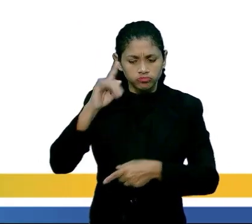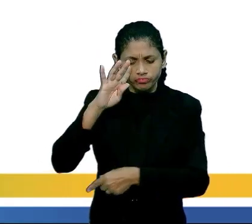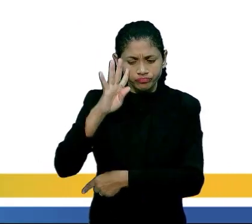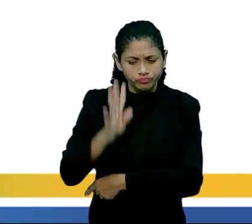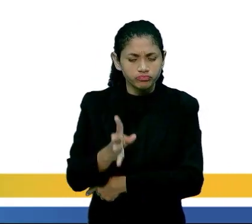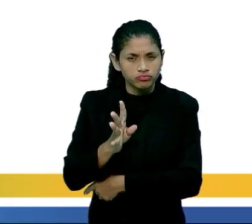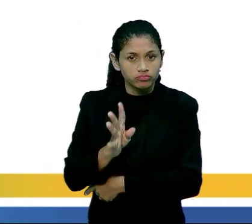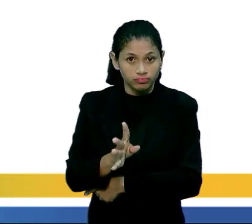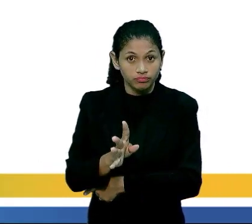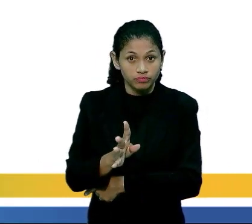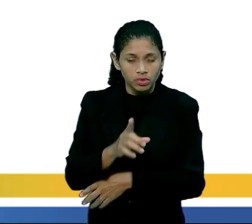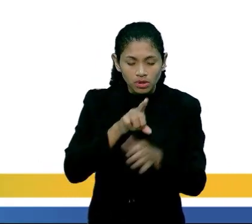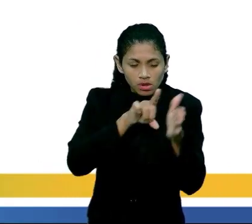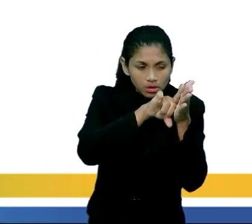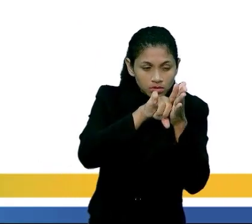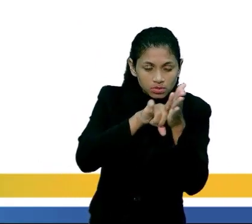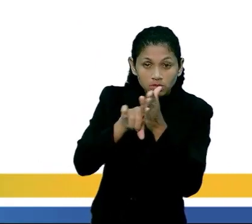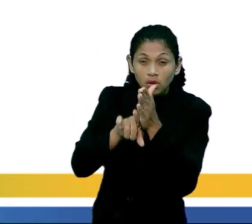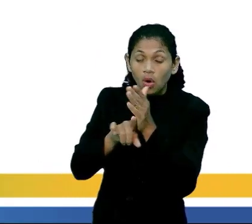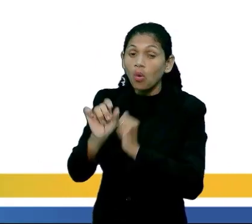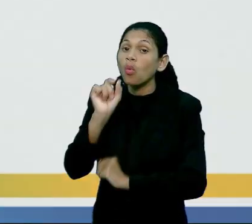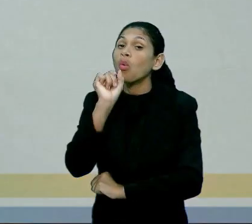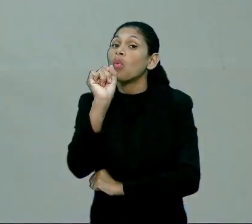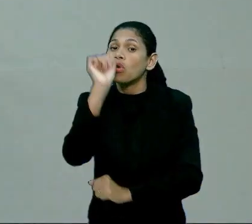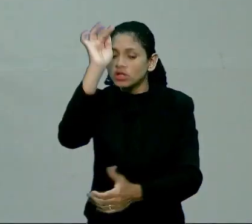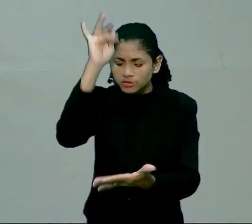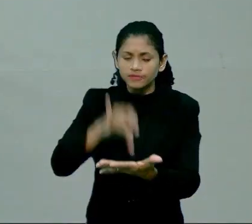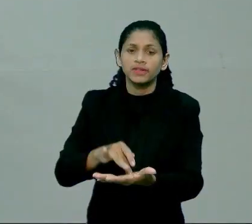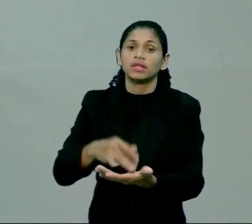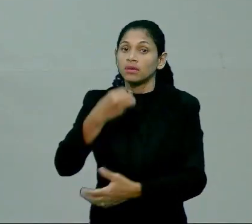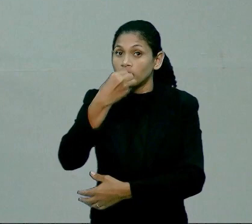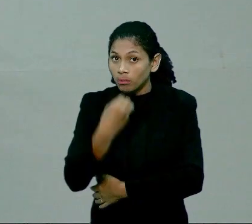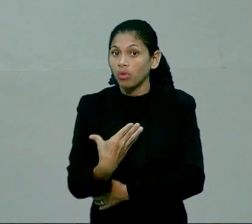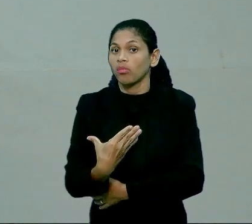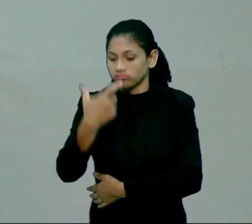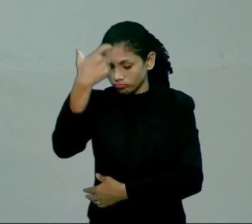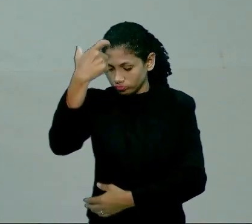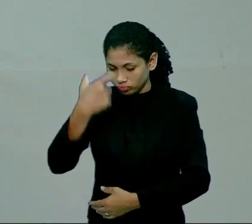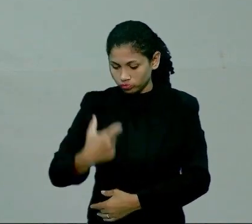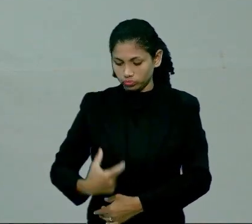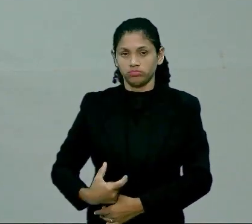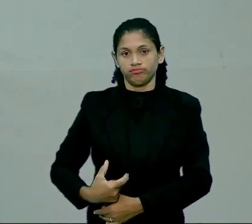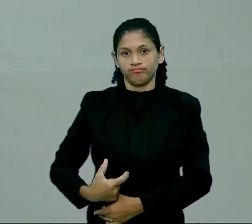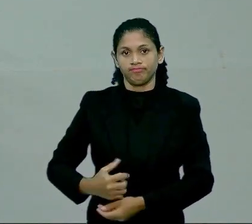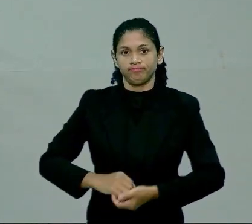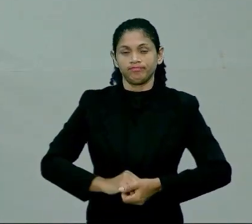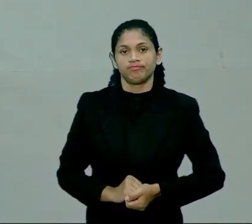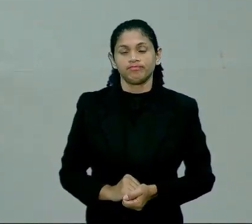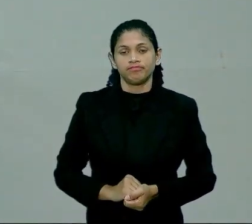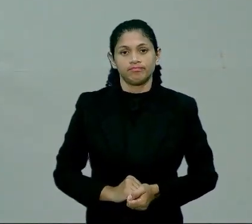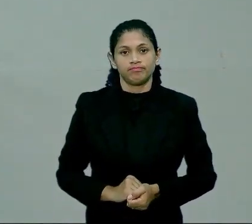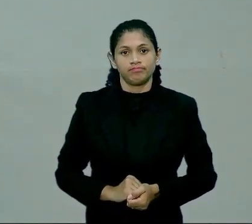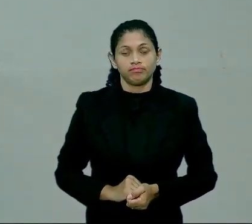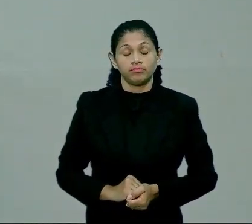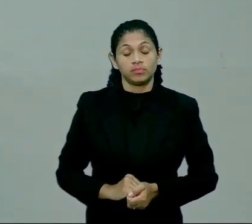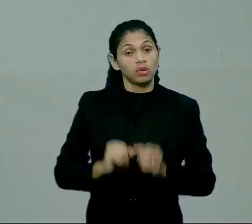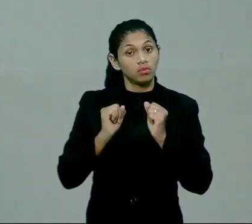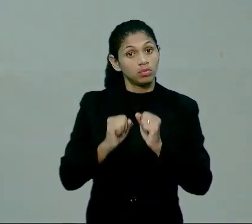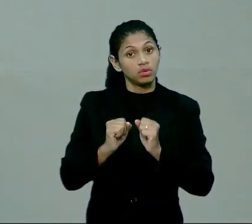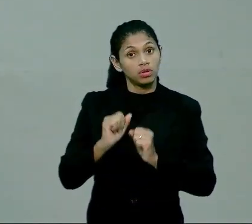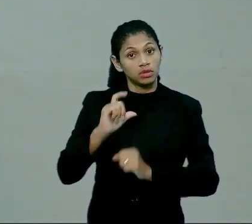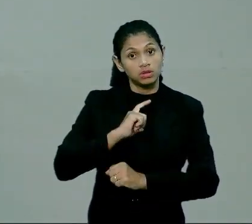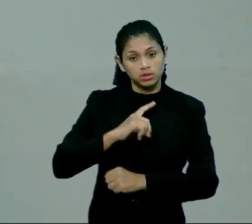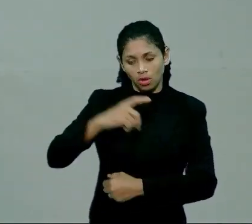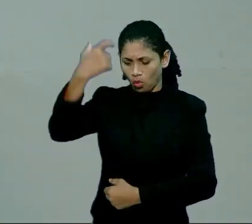viável avaliar o que de fato é benéfico ao ser. Lembrando que se a gente pode ter o ser